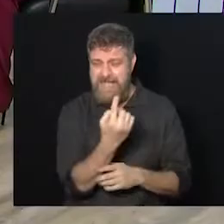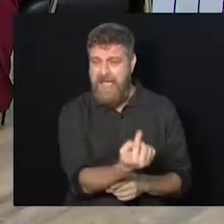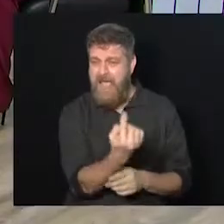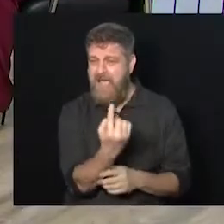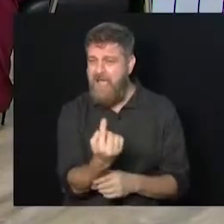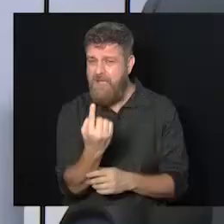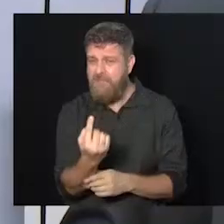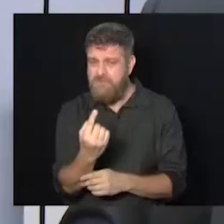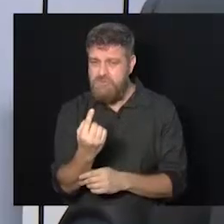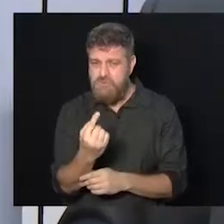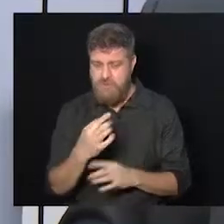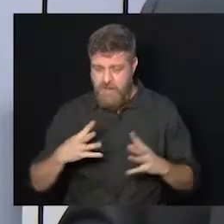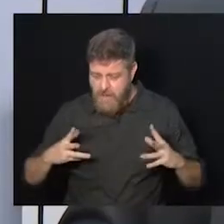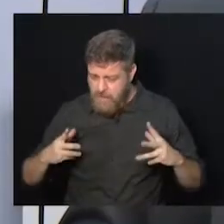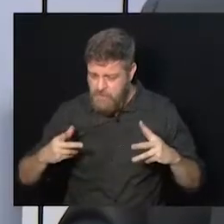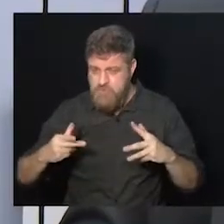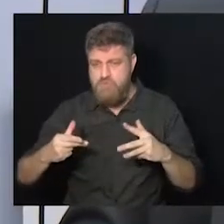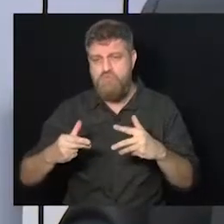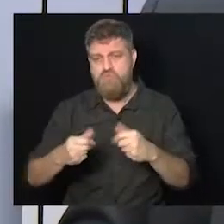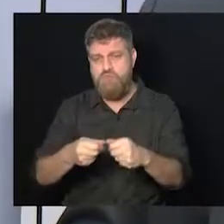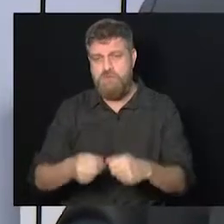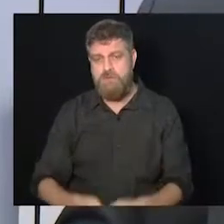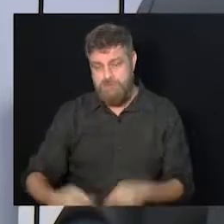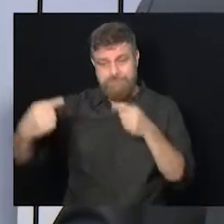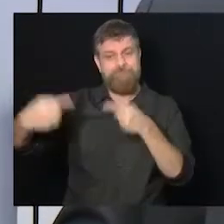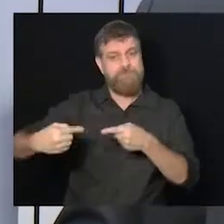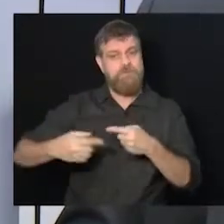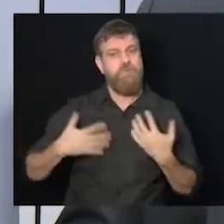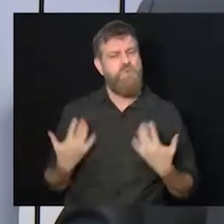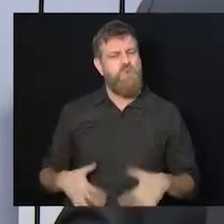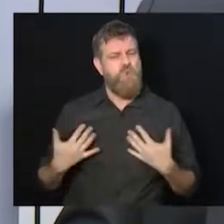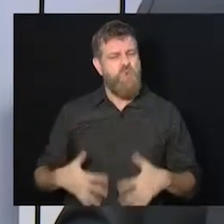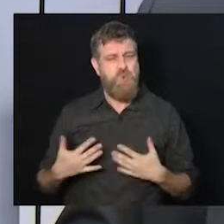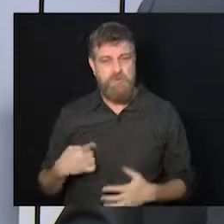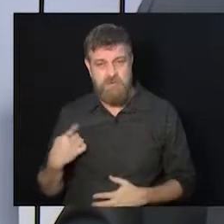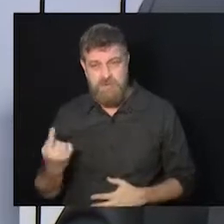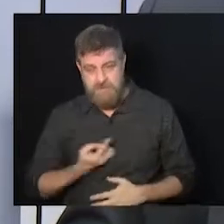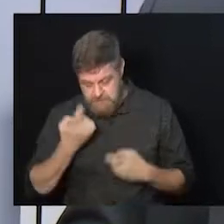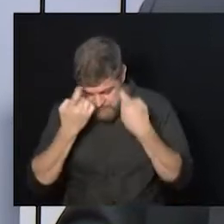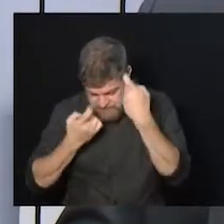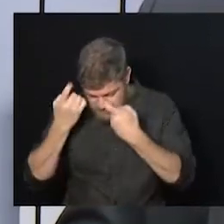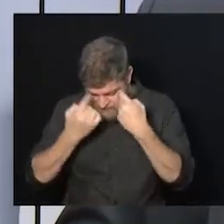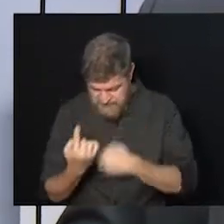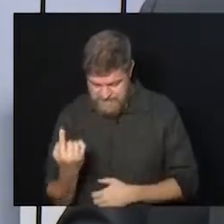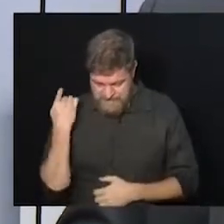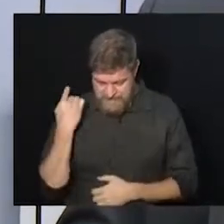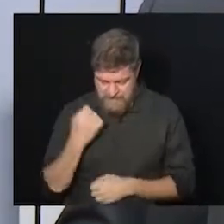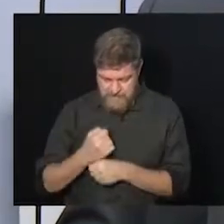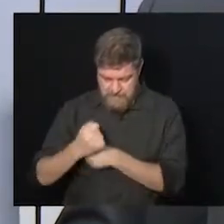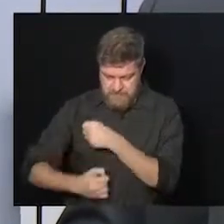pessoas. É preciso, e é um desafio muito grande. Quando comecei a me preocupar com isso na década de